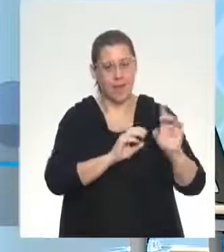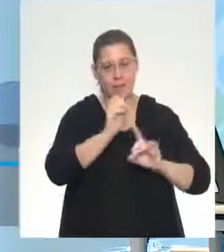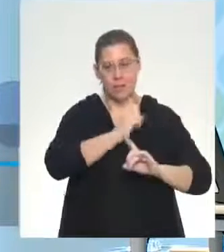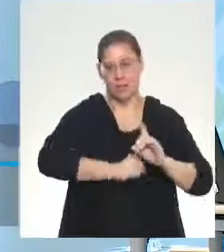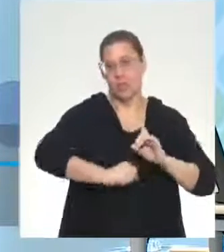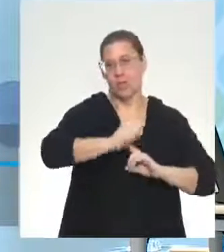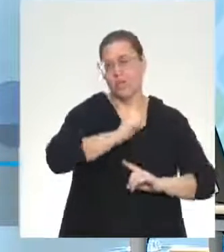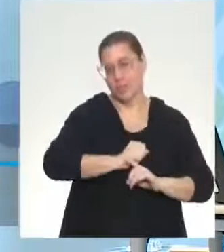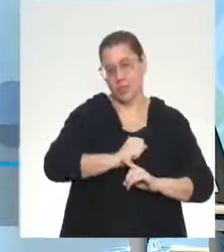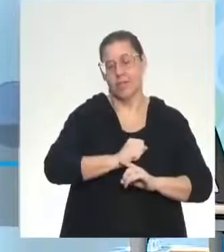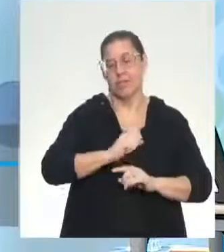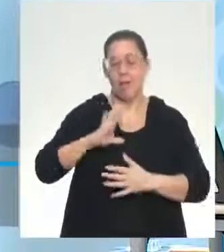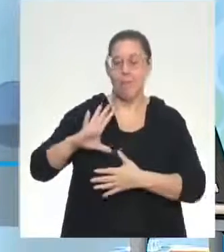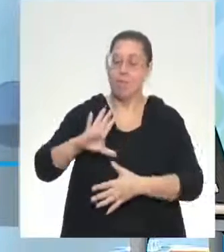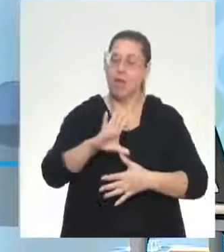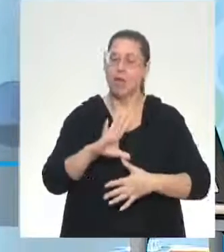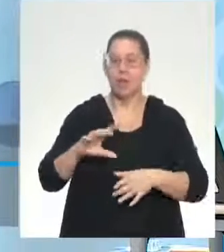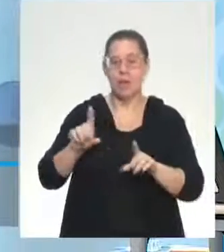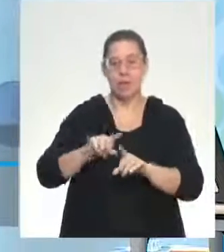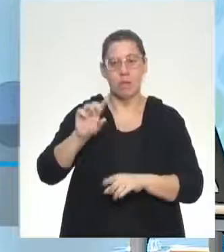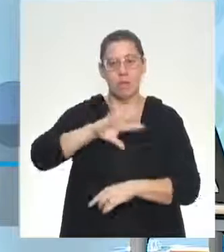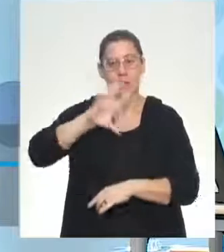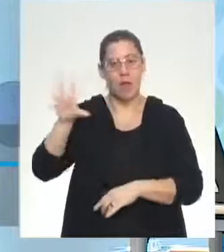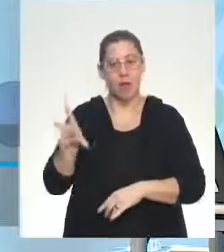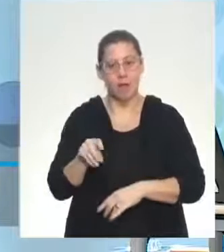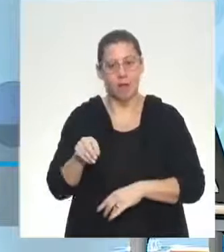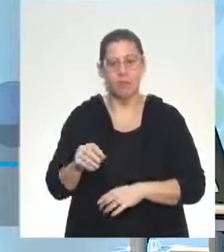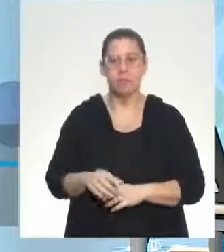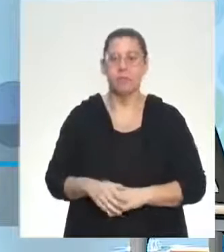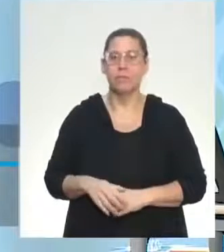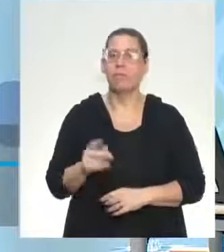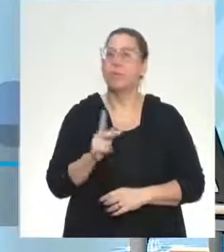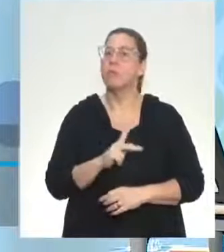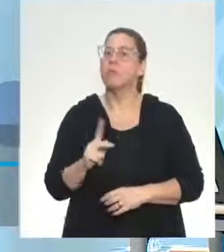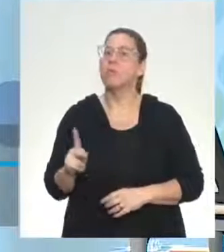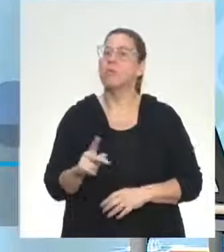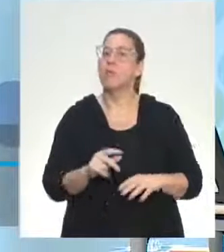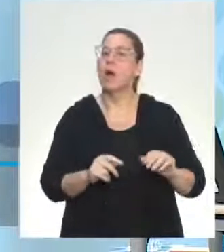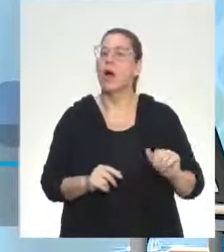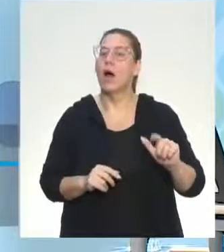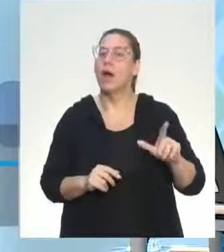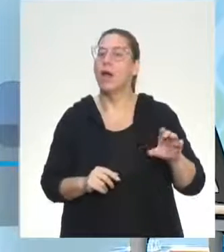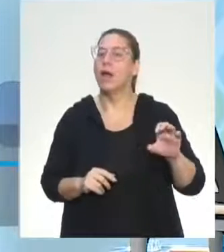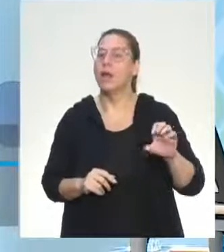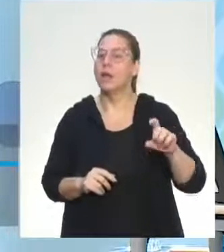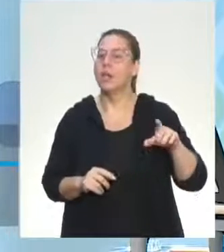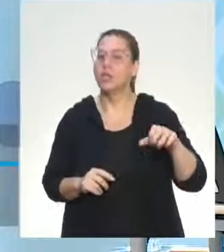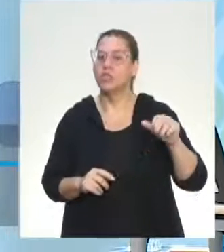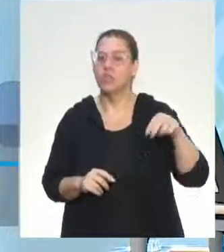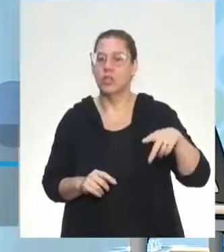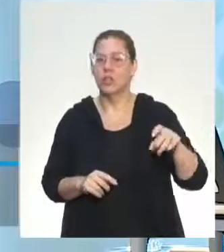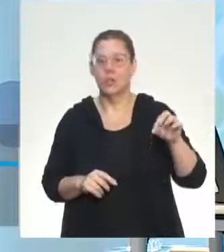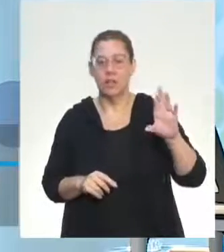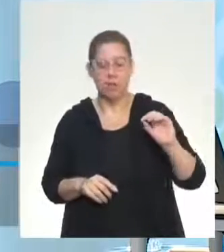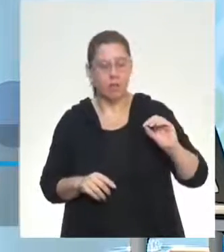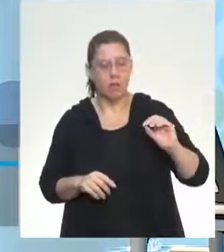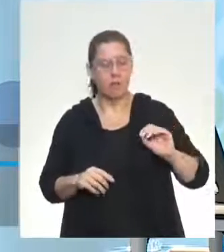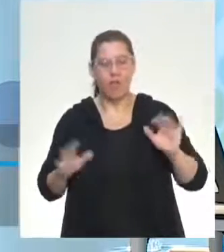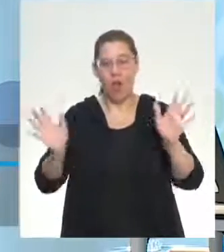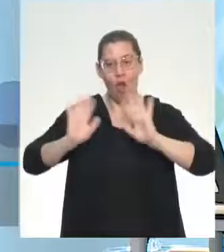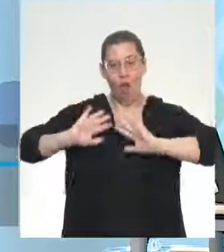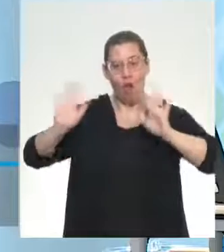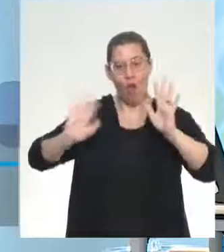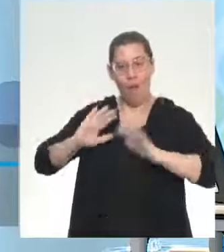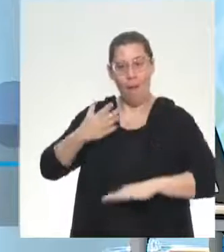sociedades americana e africana. Legal? Professor Alexandre diz, bom dia, manda um alô para meus alunos da